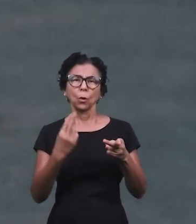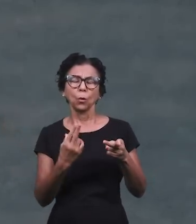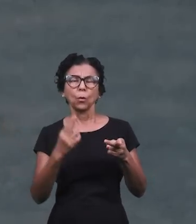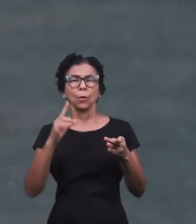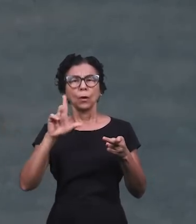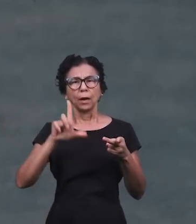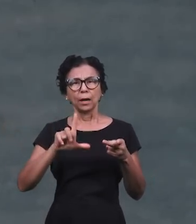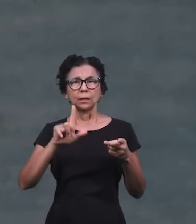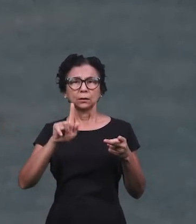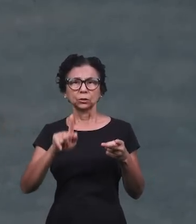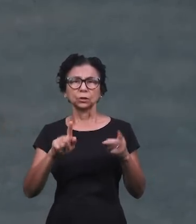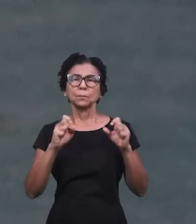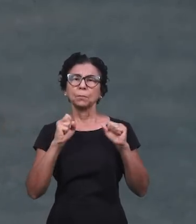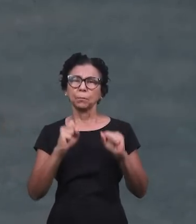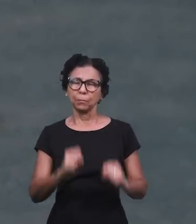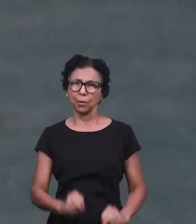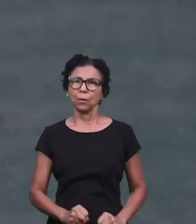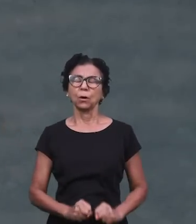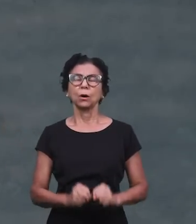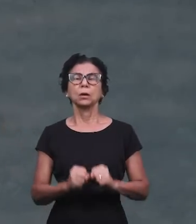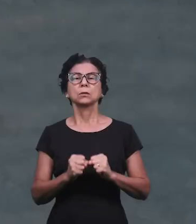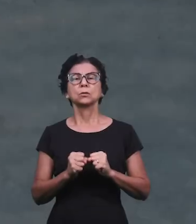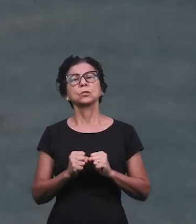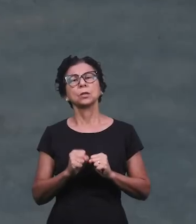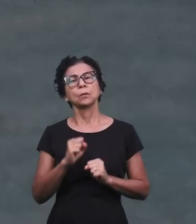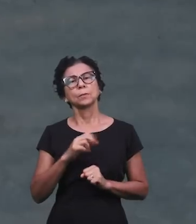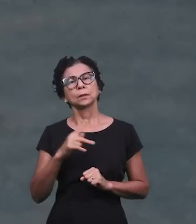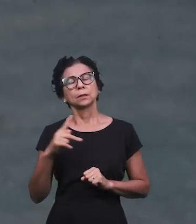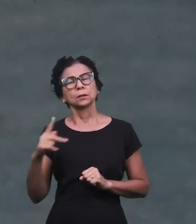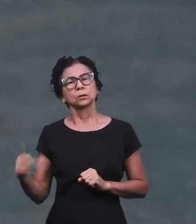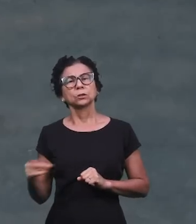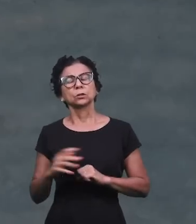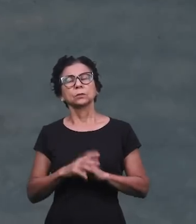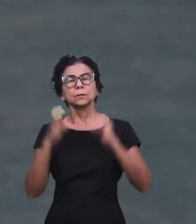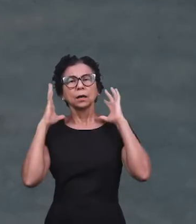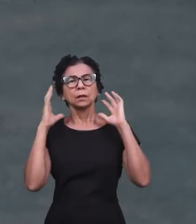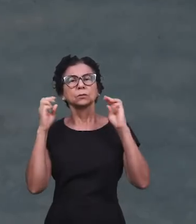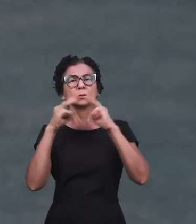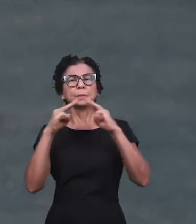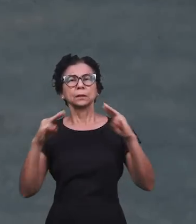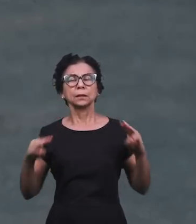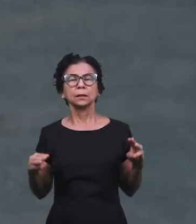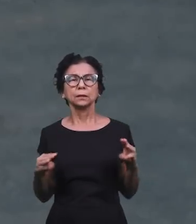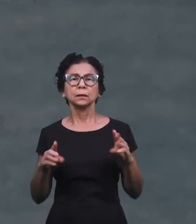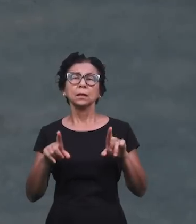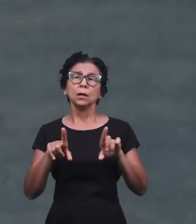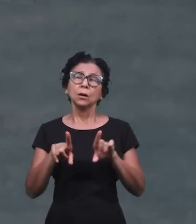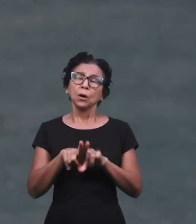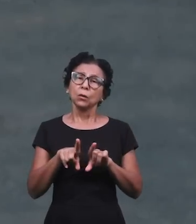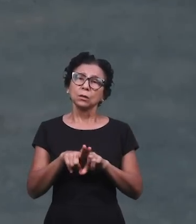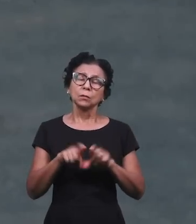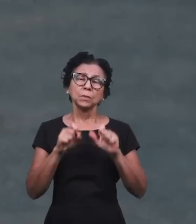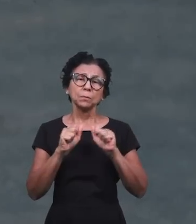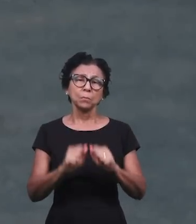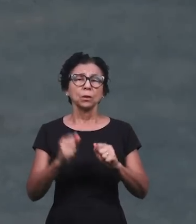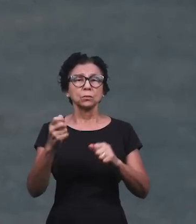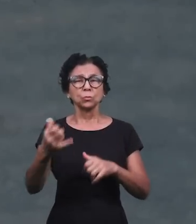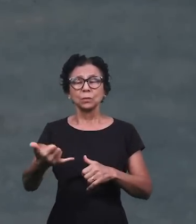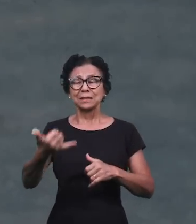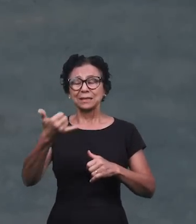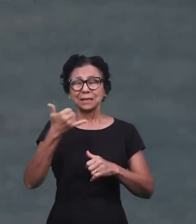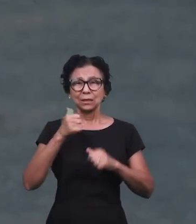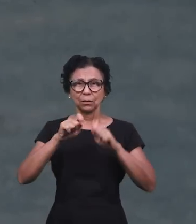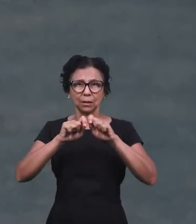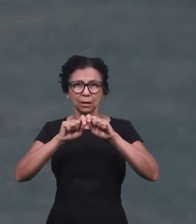Manaim. Se você quiser, você ainda pode usar o Chromecast. Através do seu celular, você duplica a imagem e a